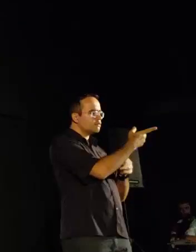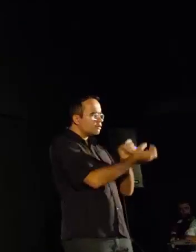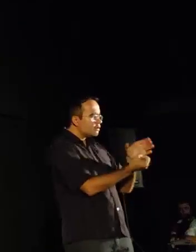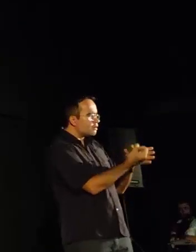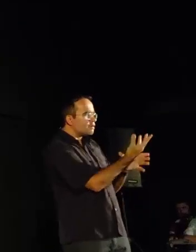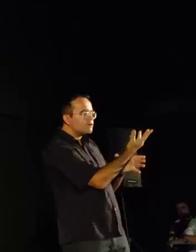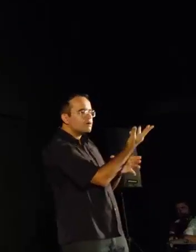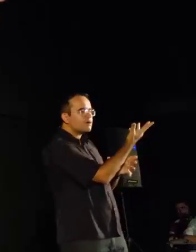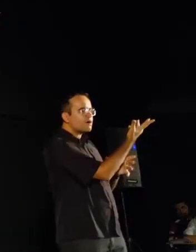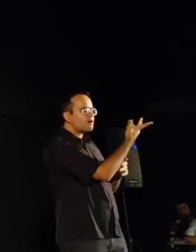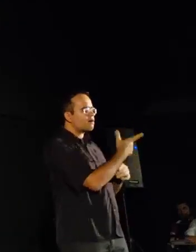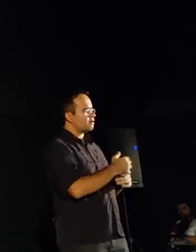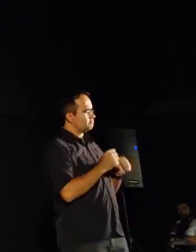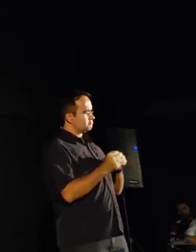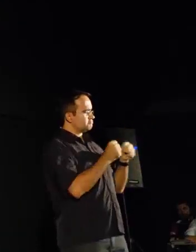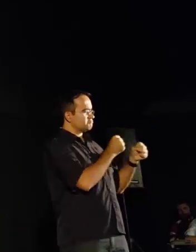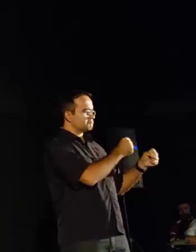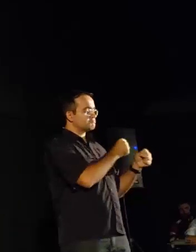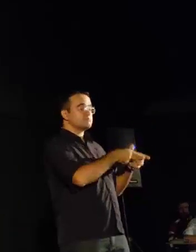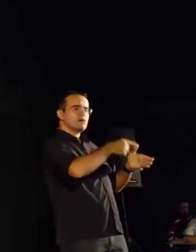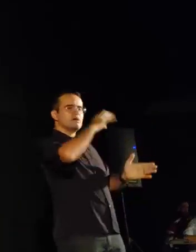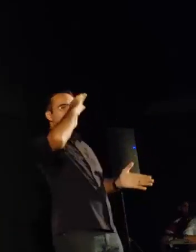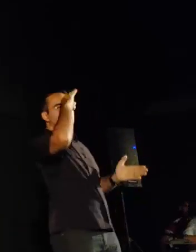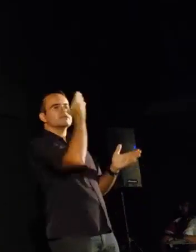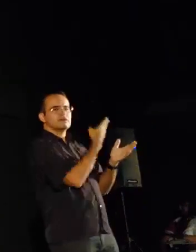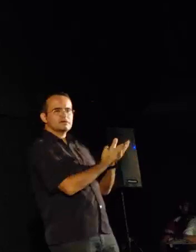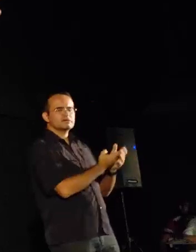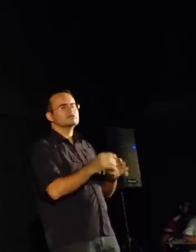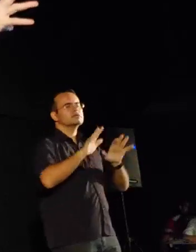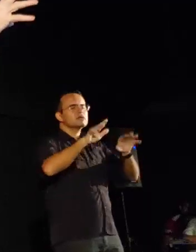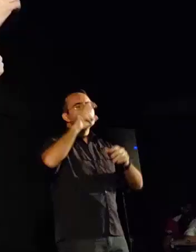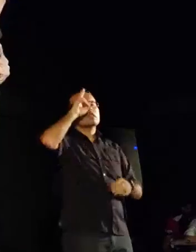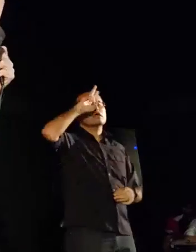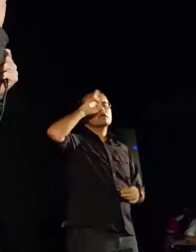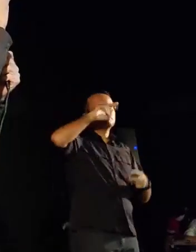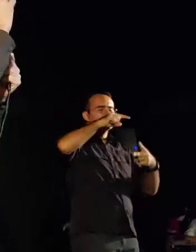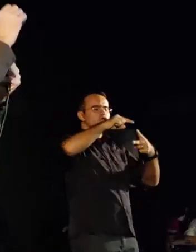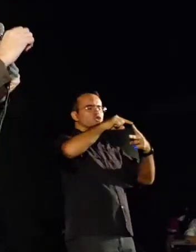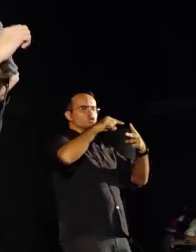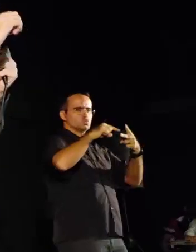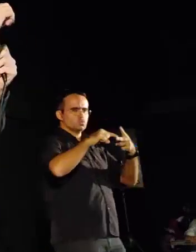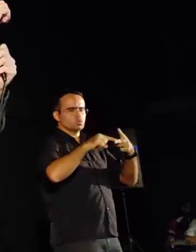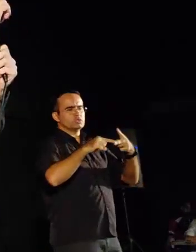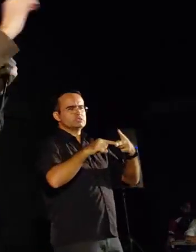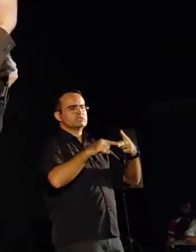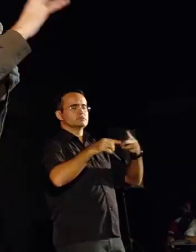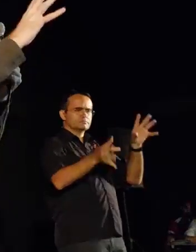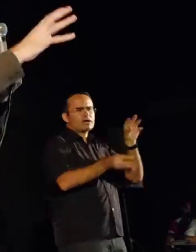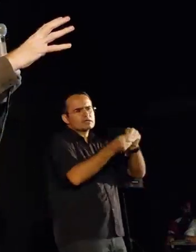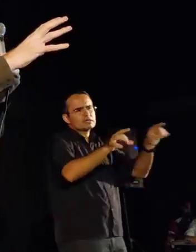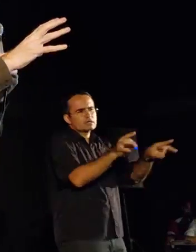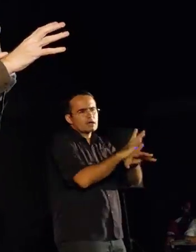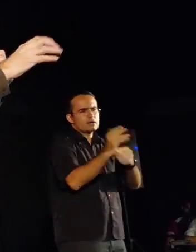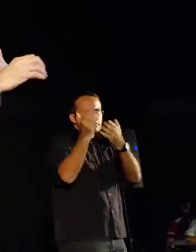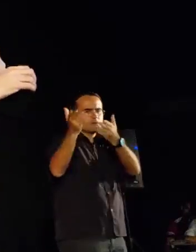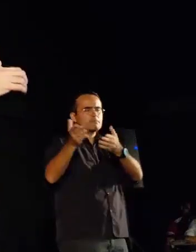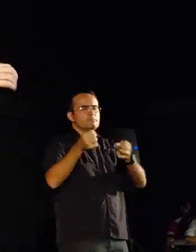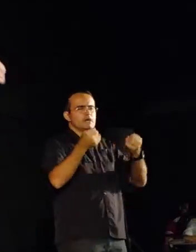na verdade, lembrando duas coisas a esse respeito, certo? A primeira delas é: se esse é o